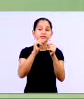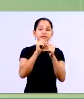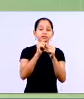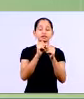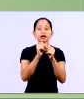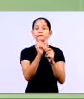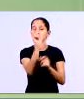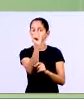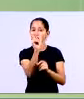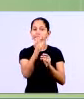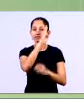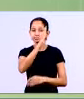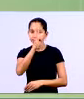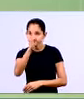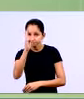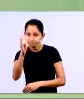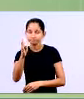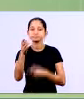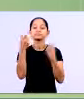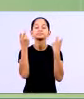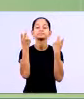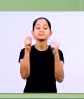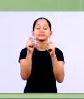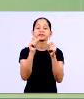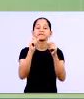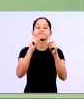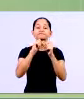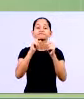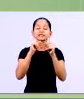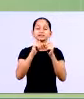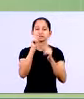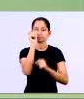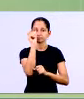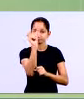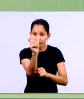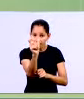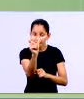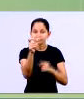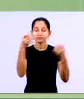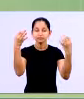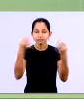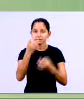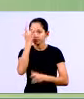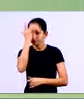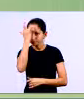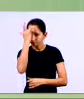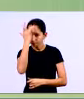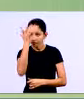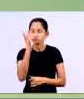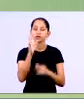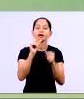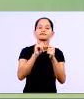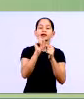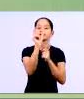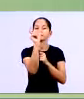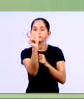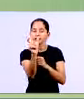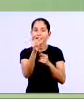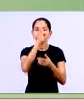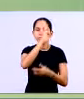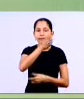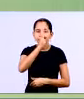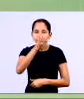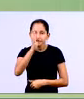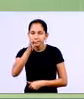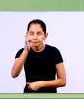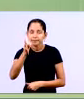certo, professora Tayane? Nós precisamos dividir a palavra. Para ficar mais fácil, nós podemos dividir para